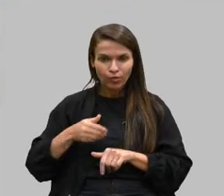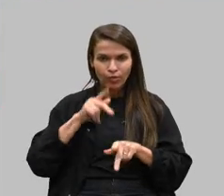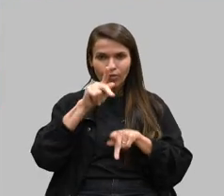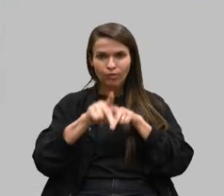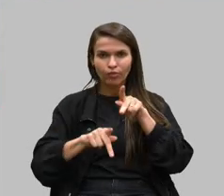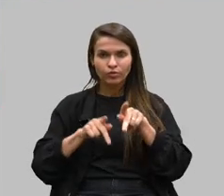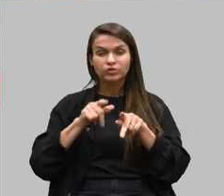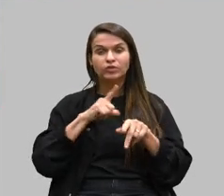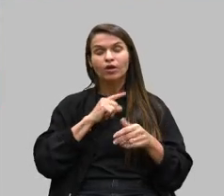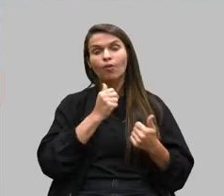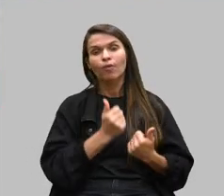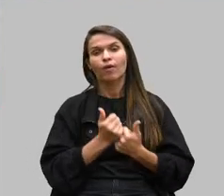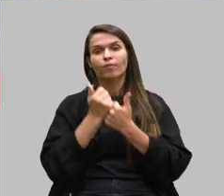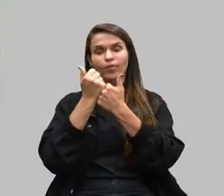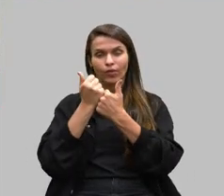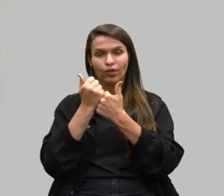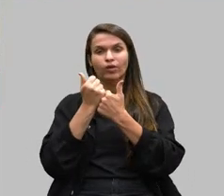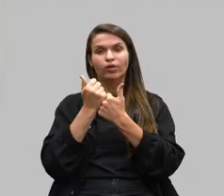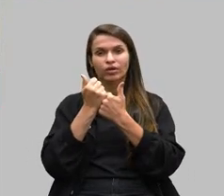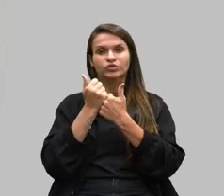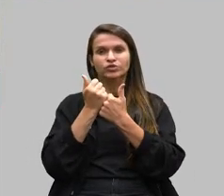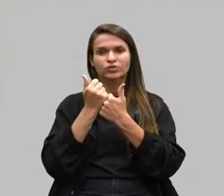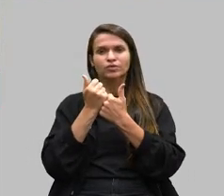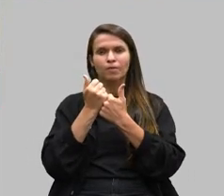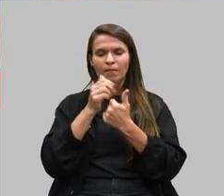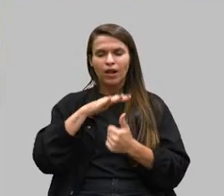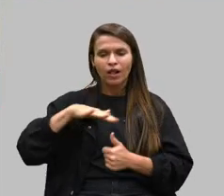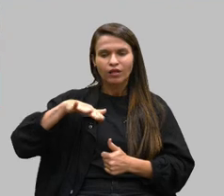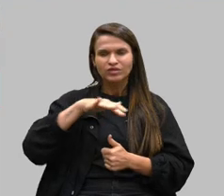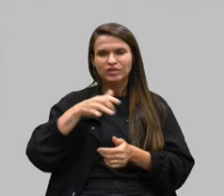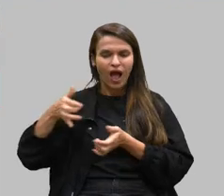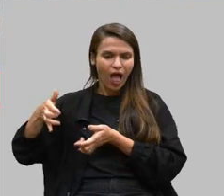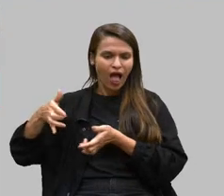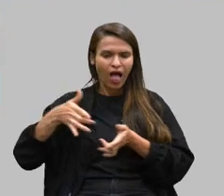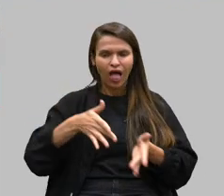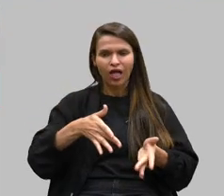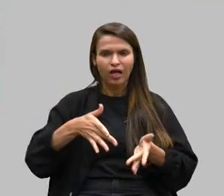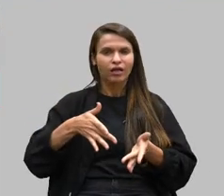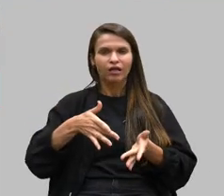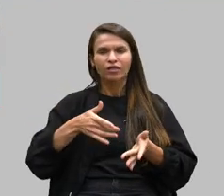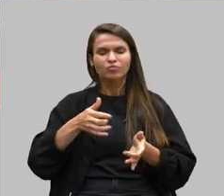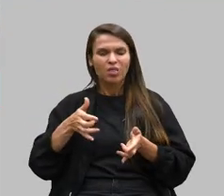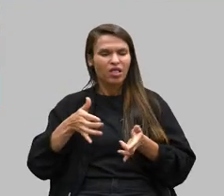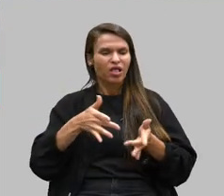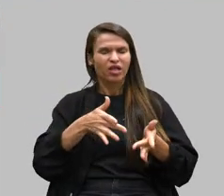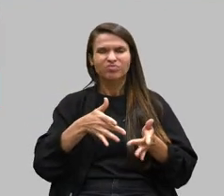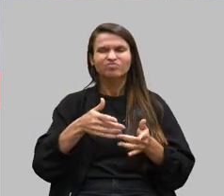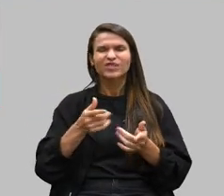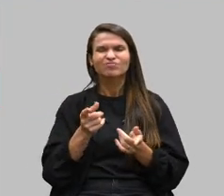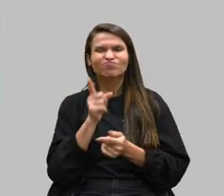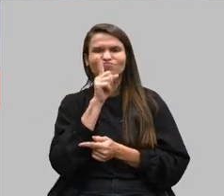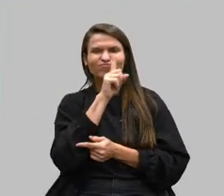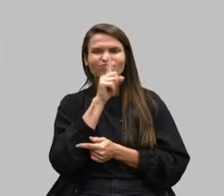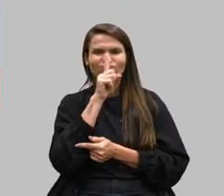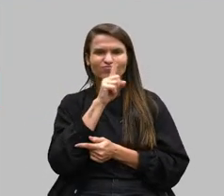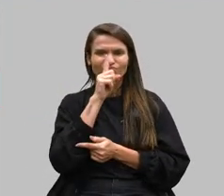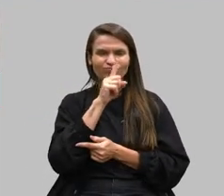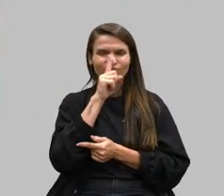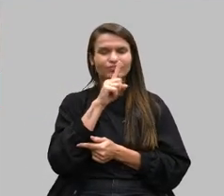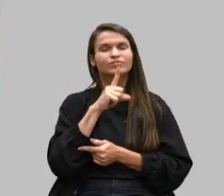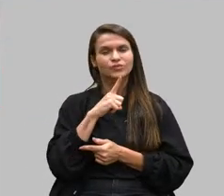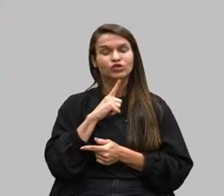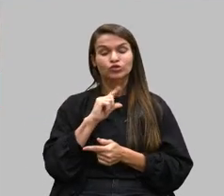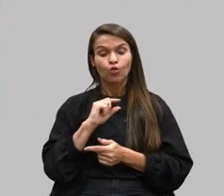aporte para essa malha que está abandonada que eu não chamo abandonada Mas ineficiente se nós